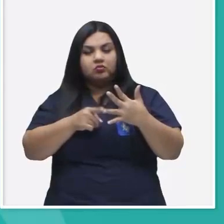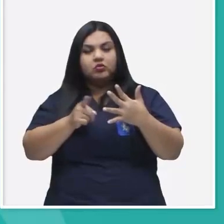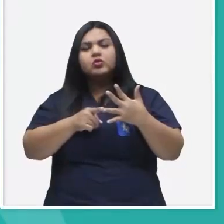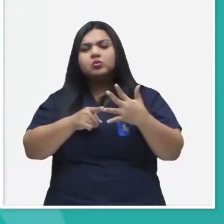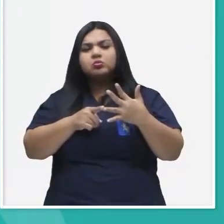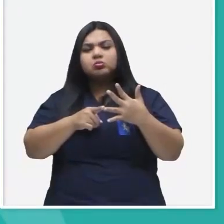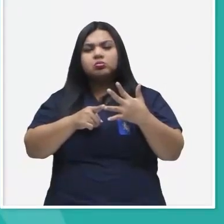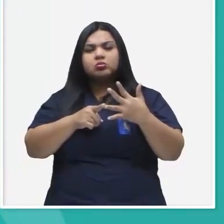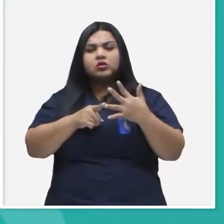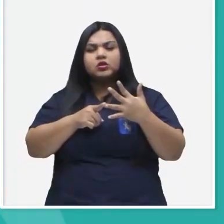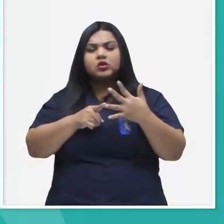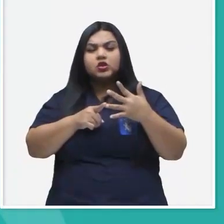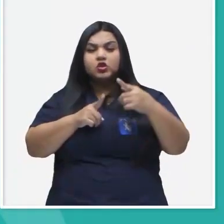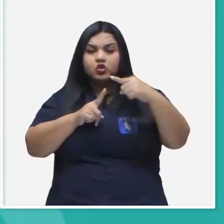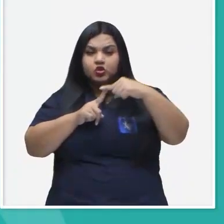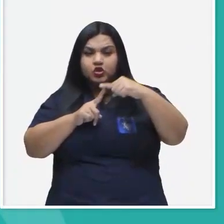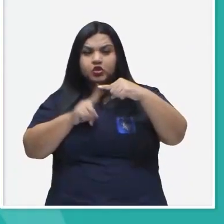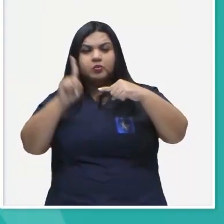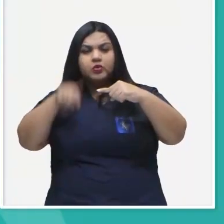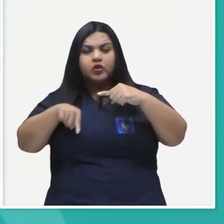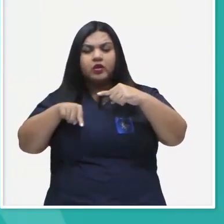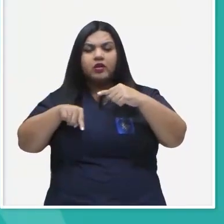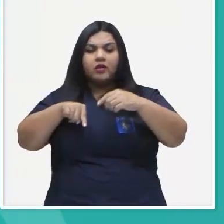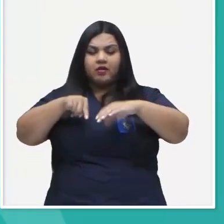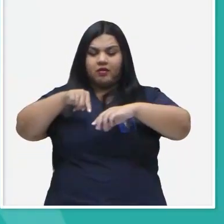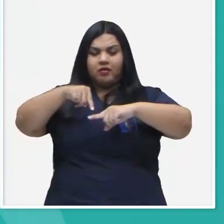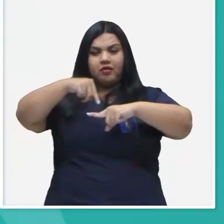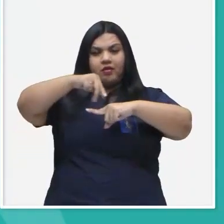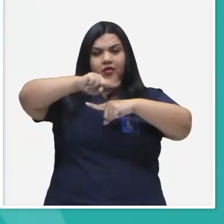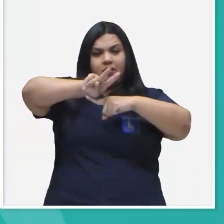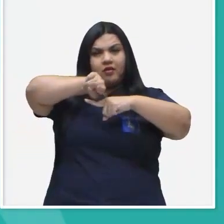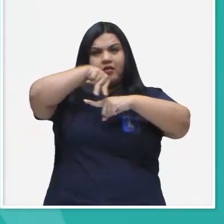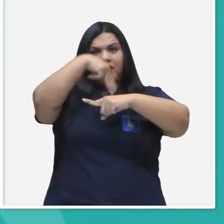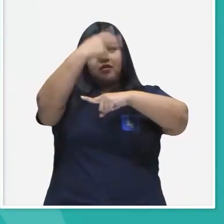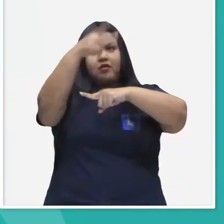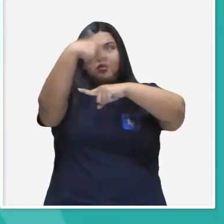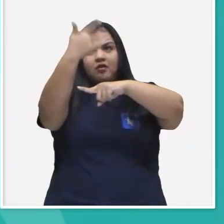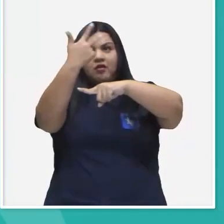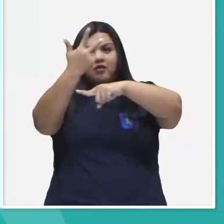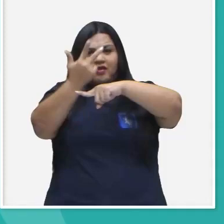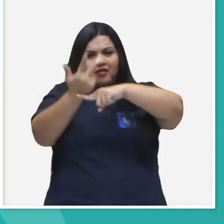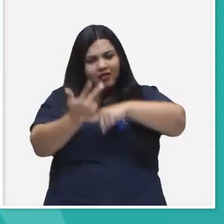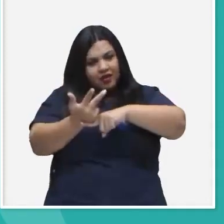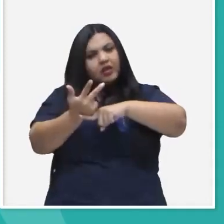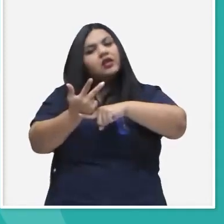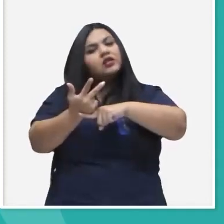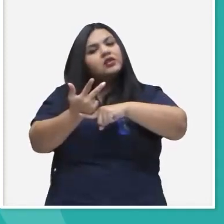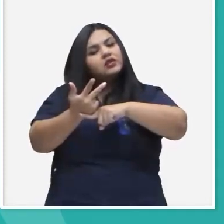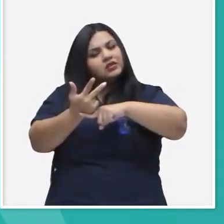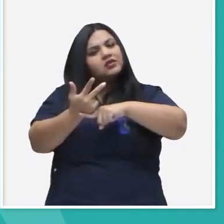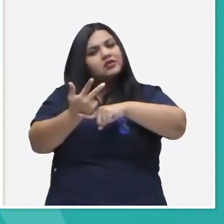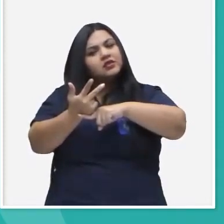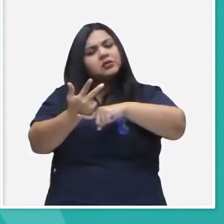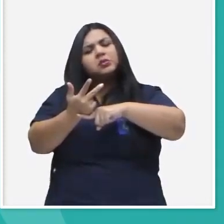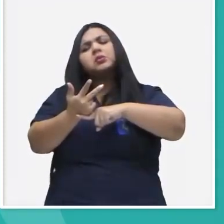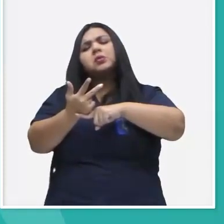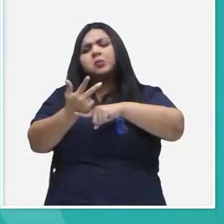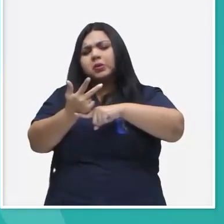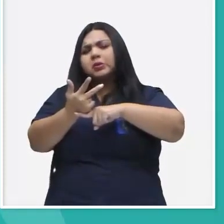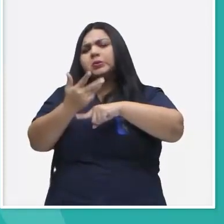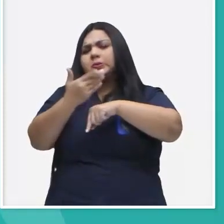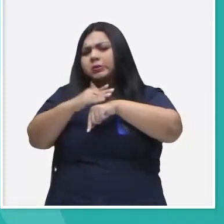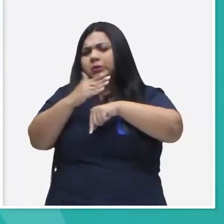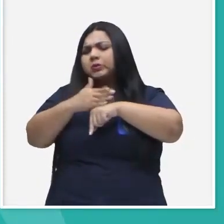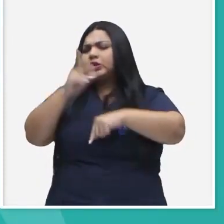que nós temos é a ginástica artística. Aí nós temos uma atleta fazendo a prova de trave, é uma das provas